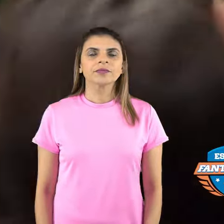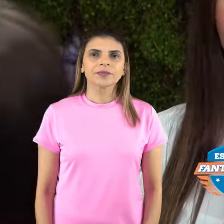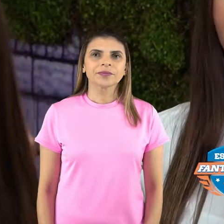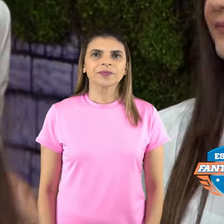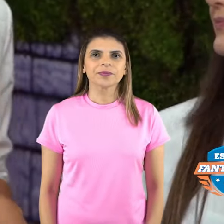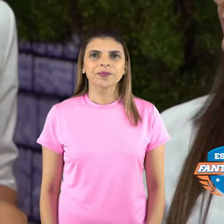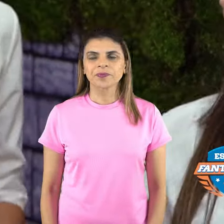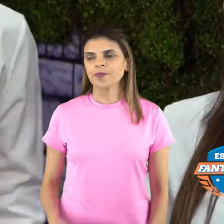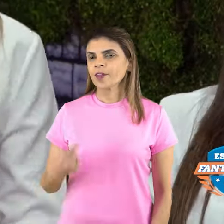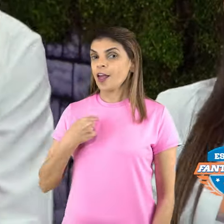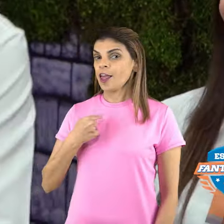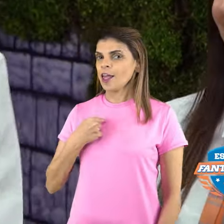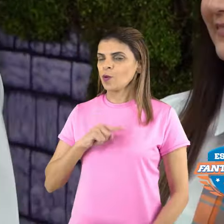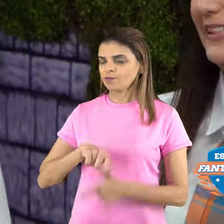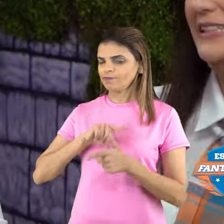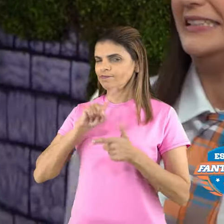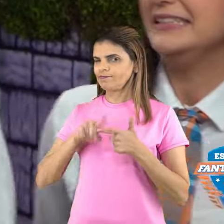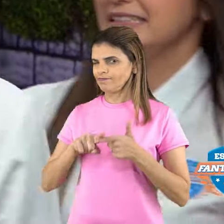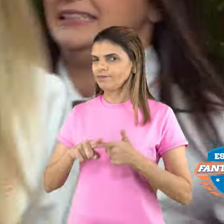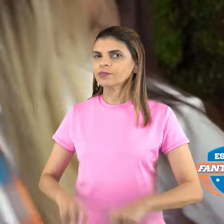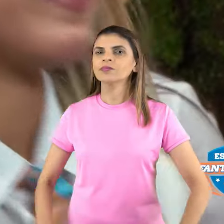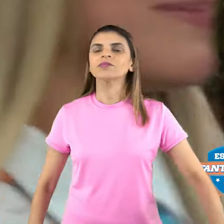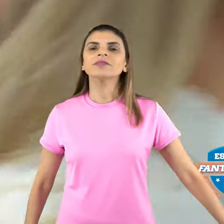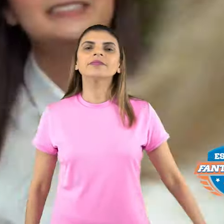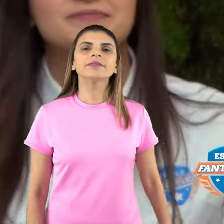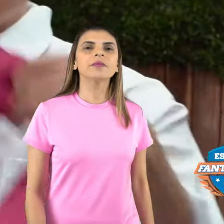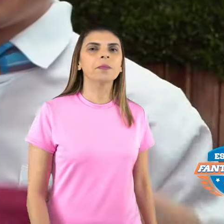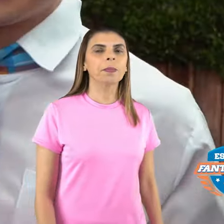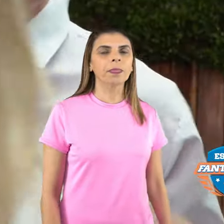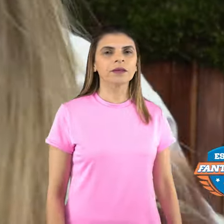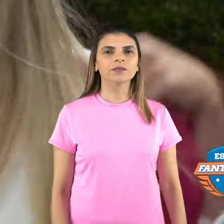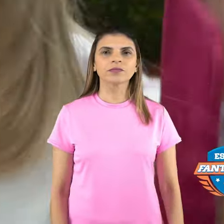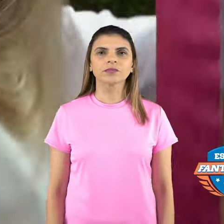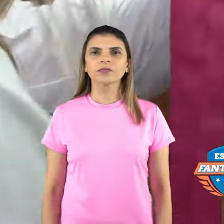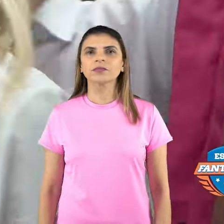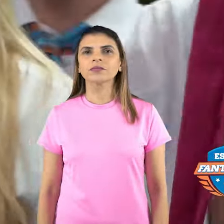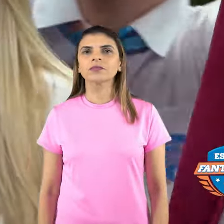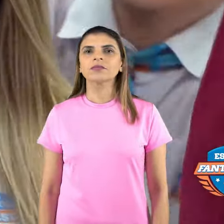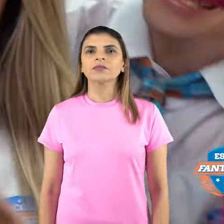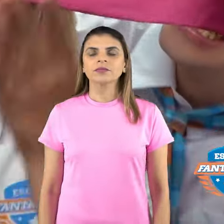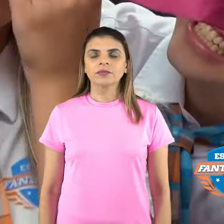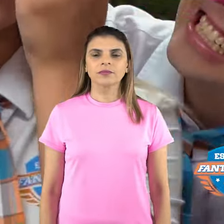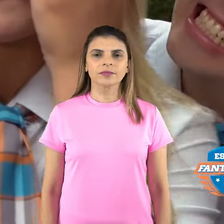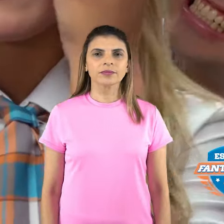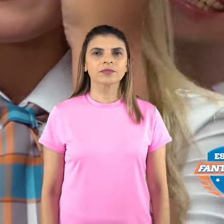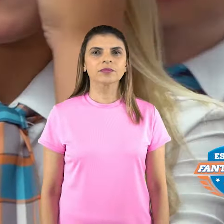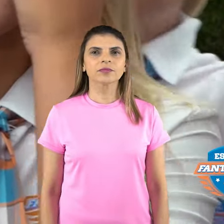Agora é a minha vez. E 13. E